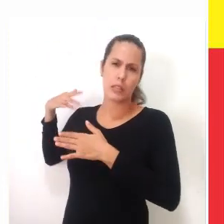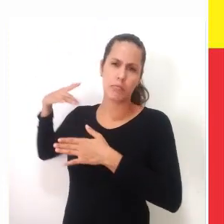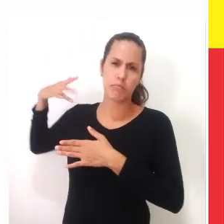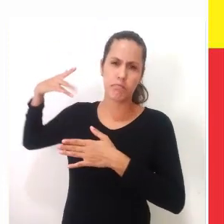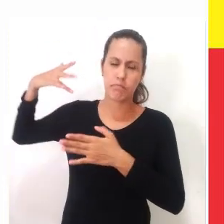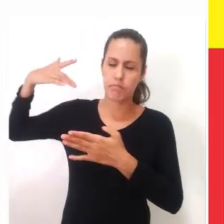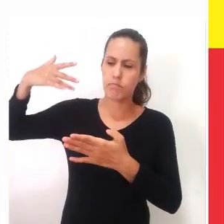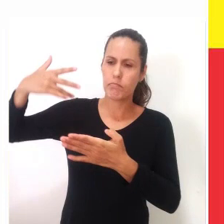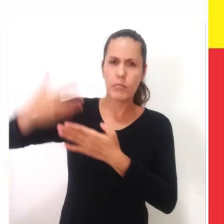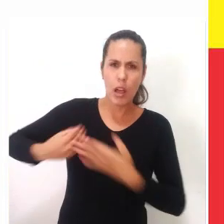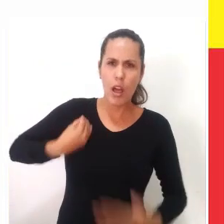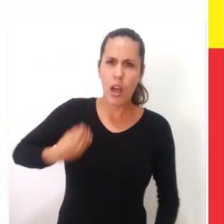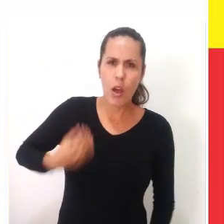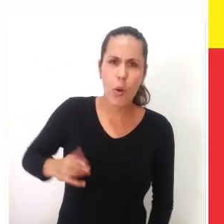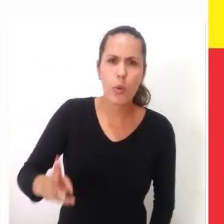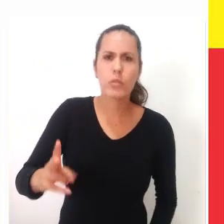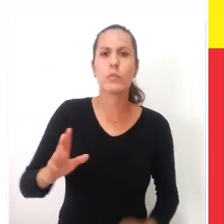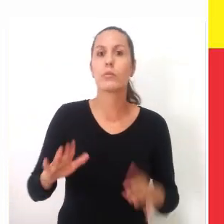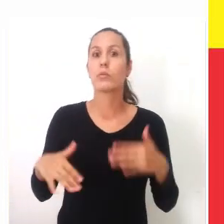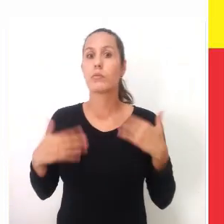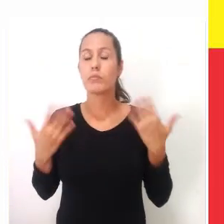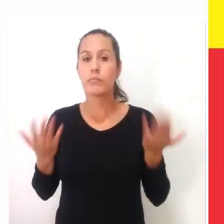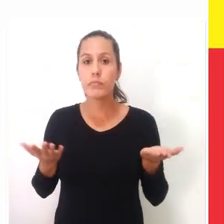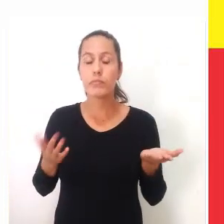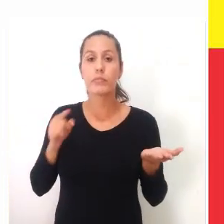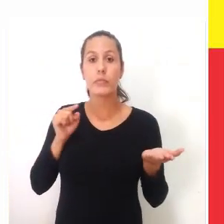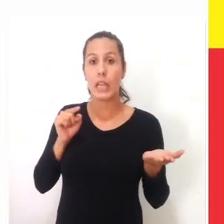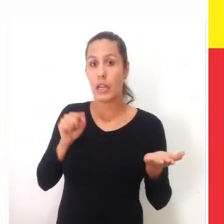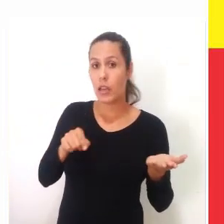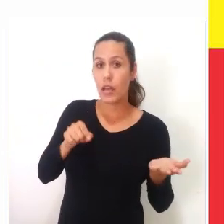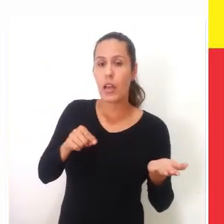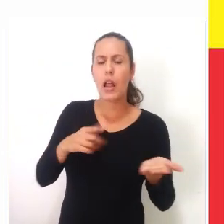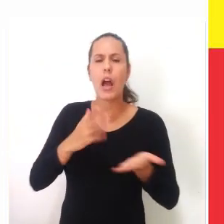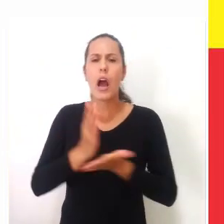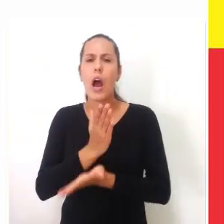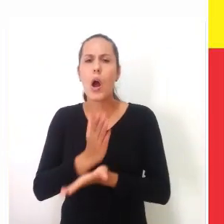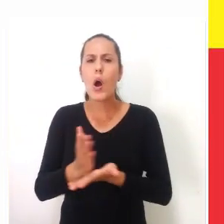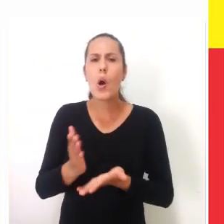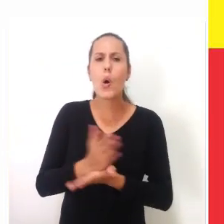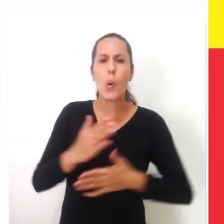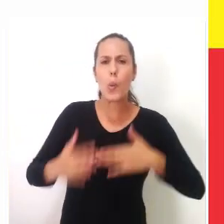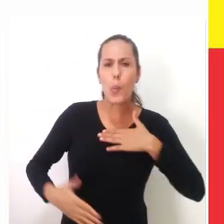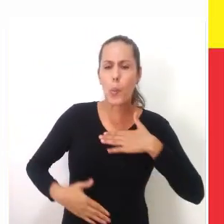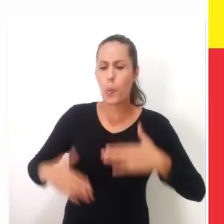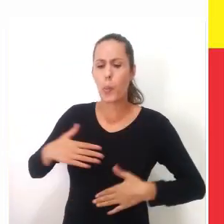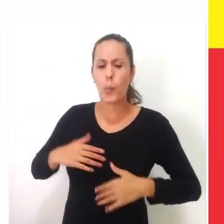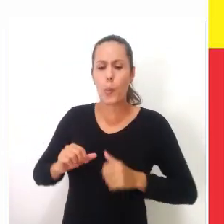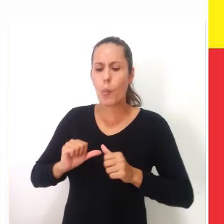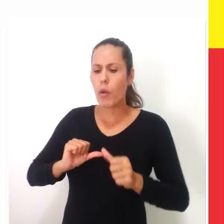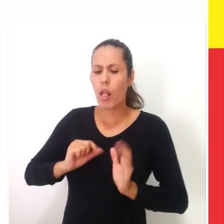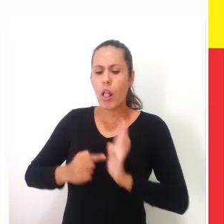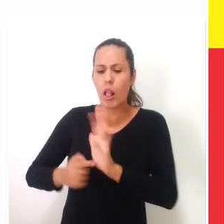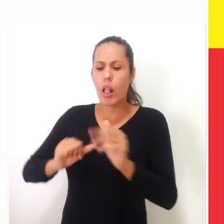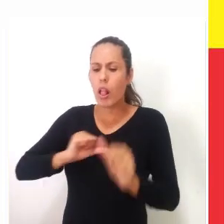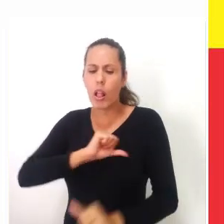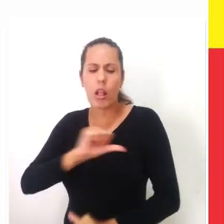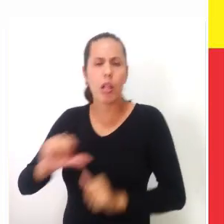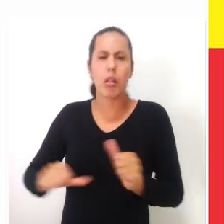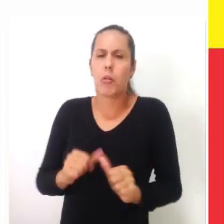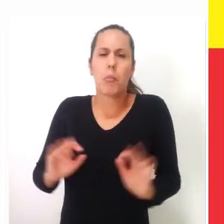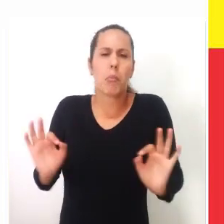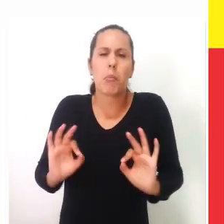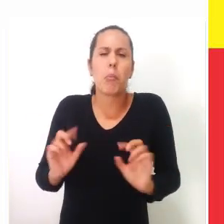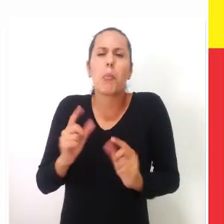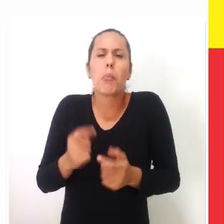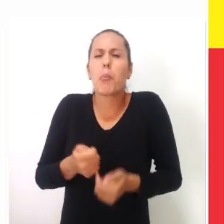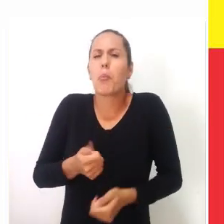tá certo? E eles quase não apresentaram alterações morfológicas. Veja